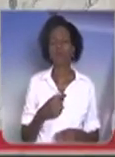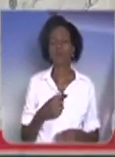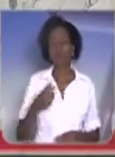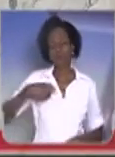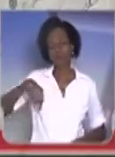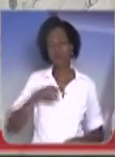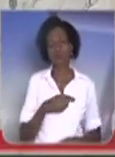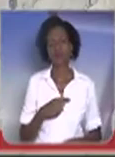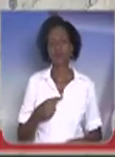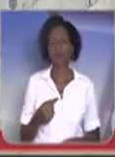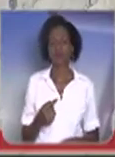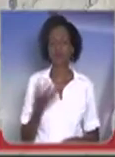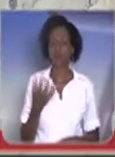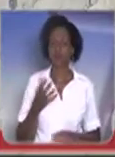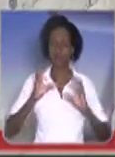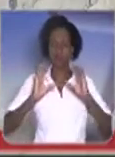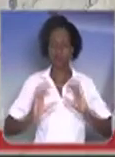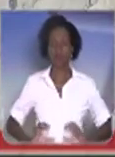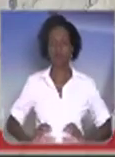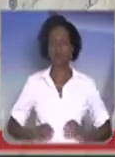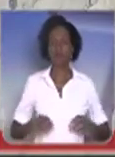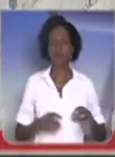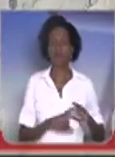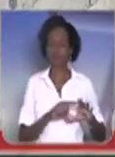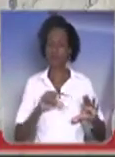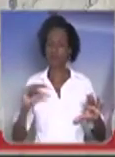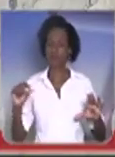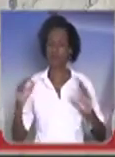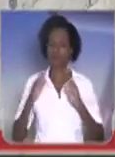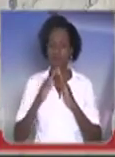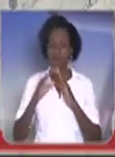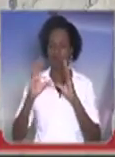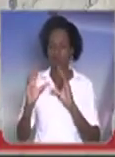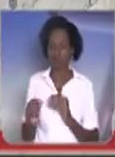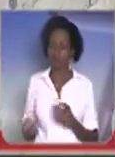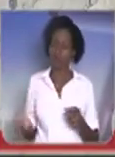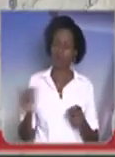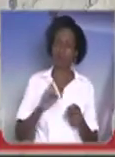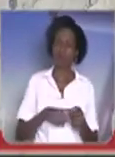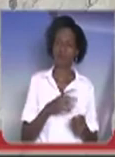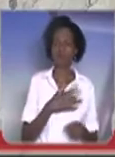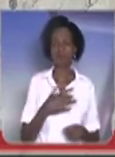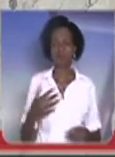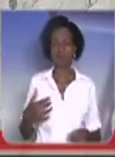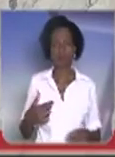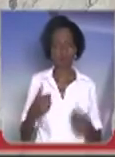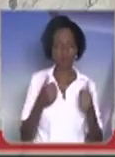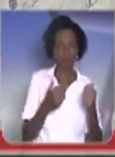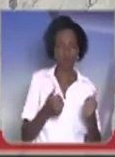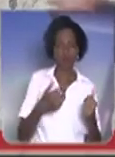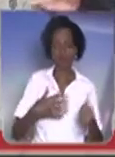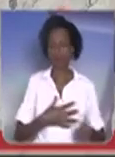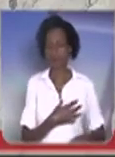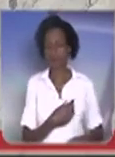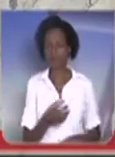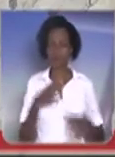o cidadão saia de casa à noite e volte para sua casa são, com seus bens, que seus filhos, não só